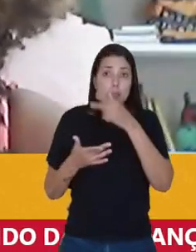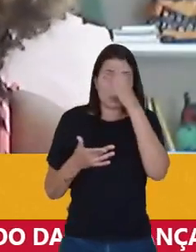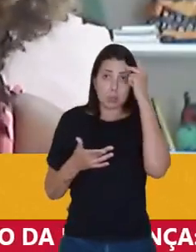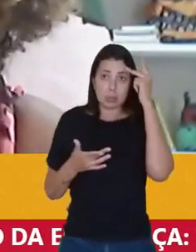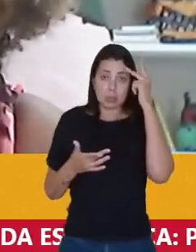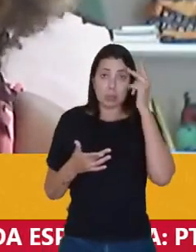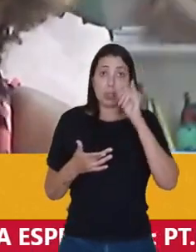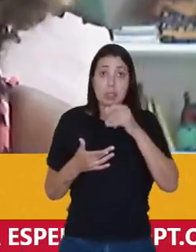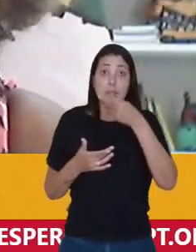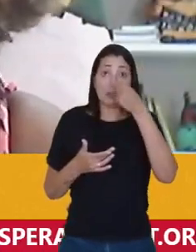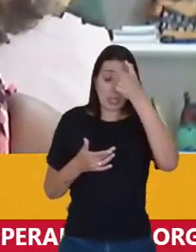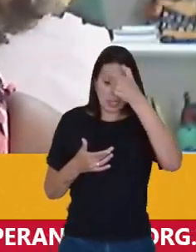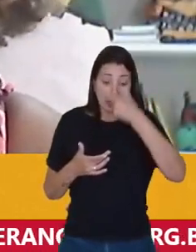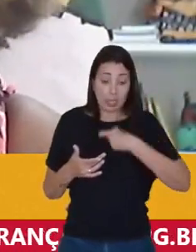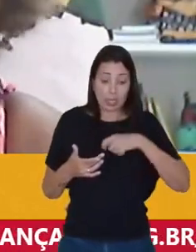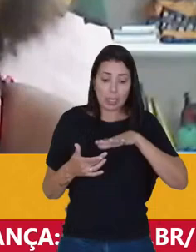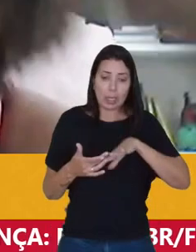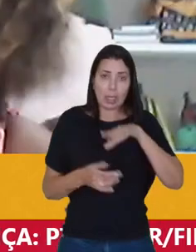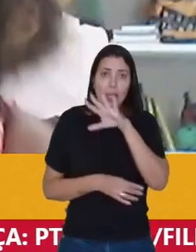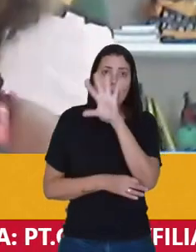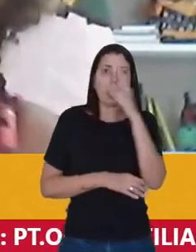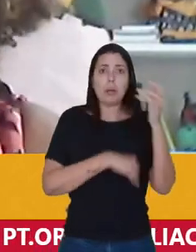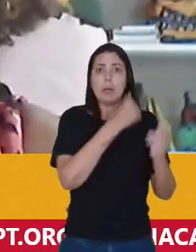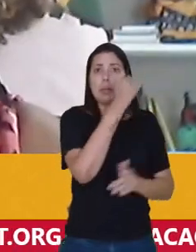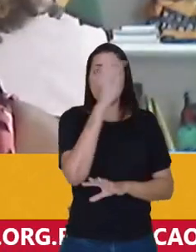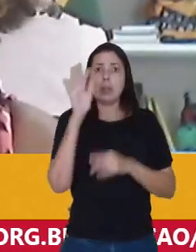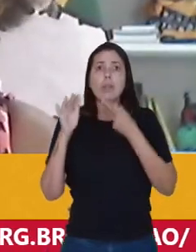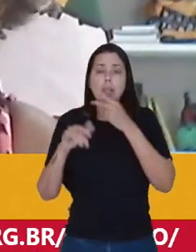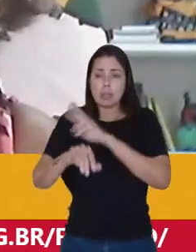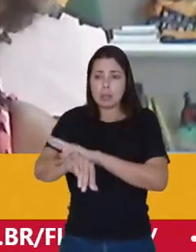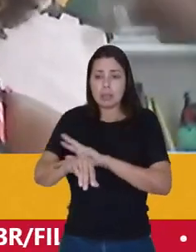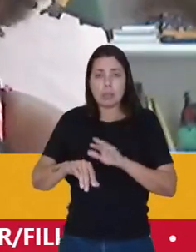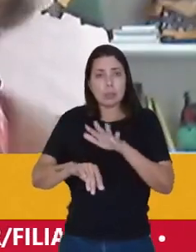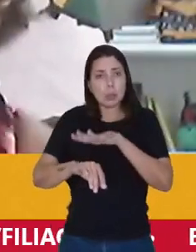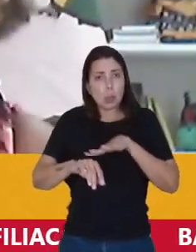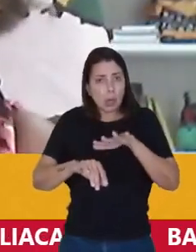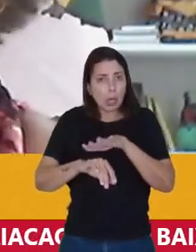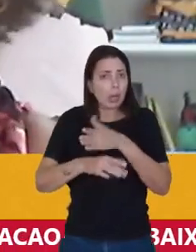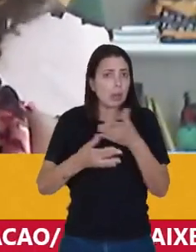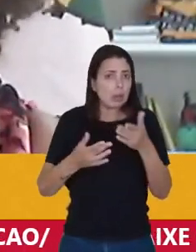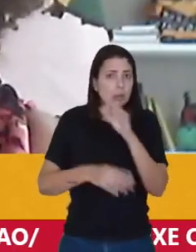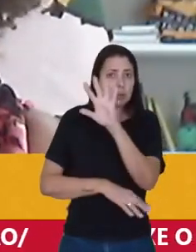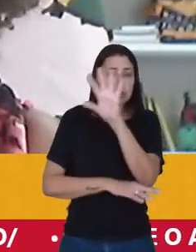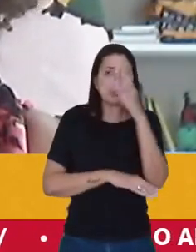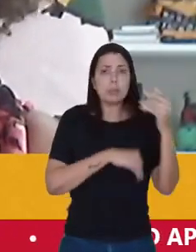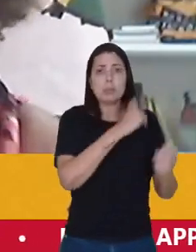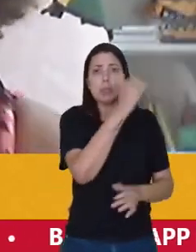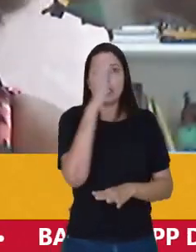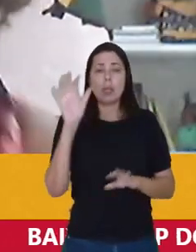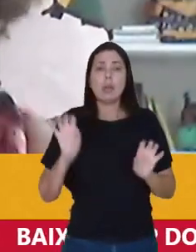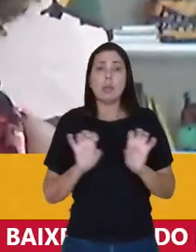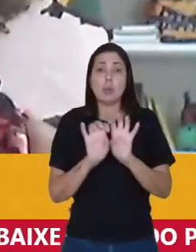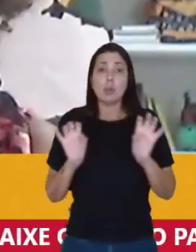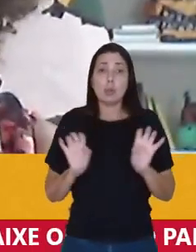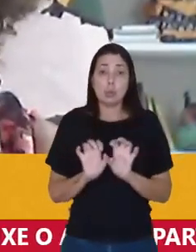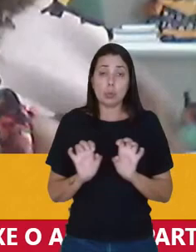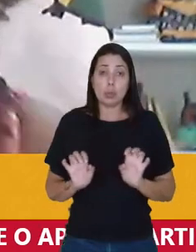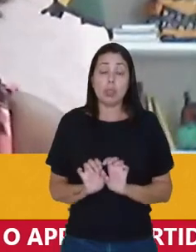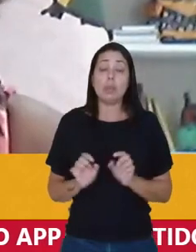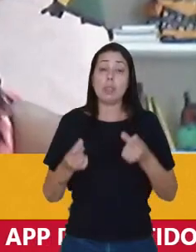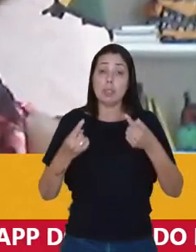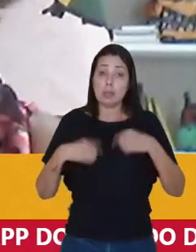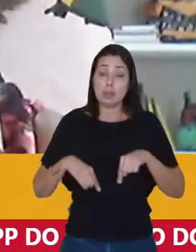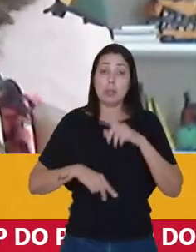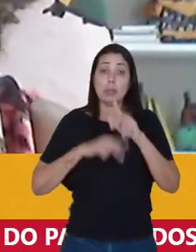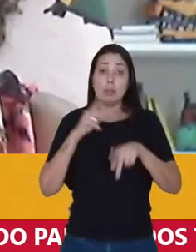se autodeclaram ambientalista sem falar do racismo ambiental, sem falar do racismo estrutural e sem defender